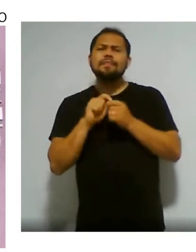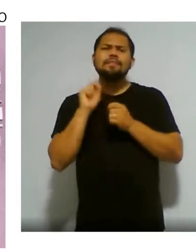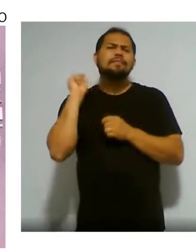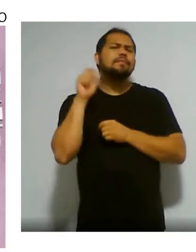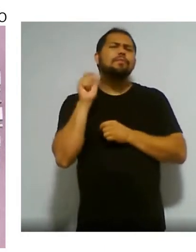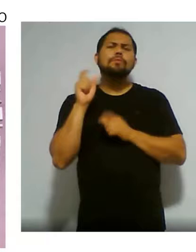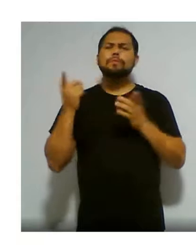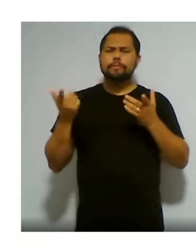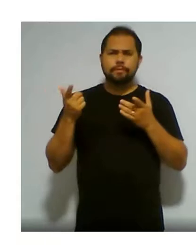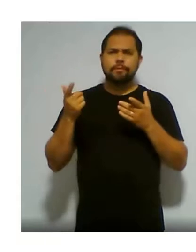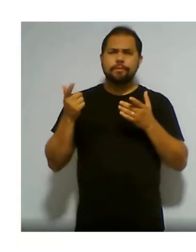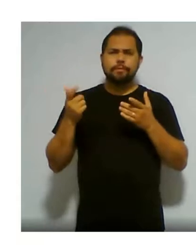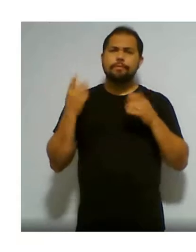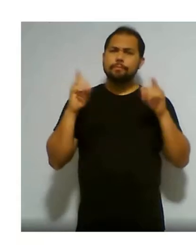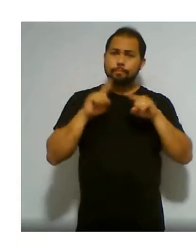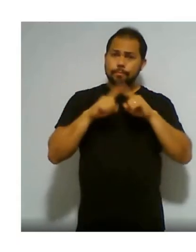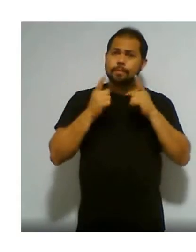né?